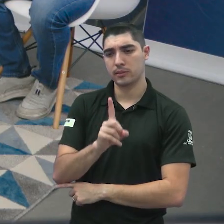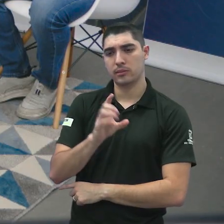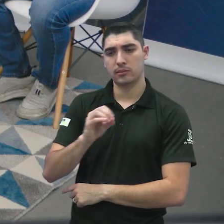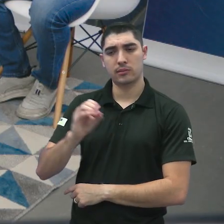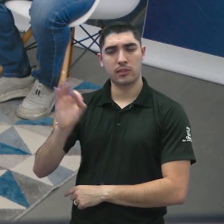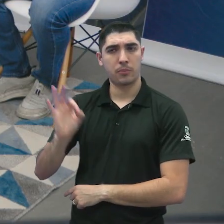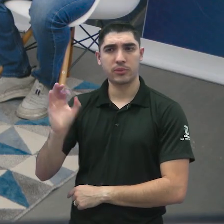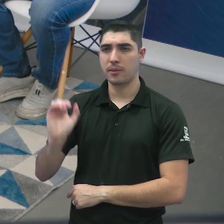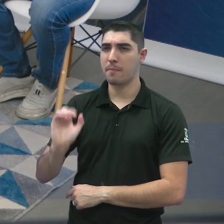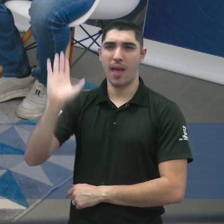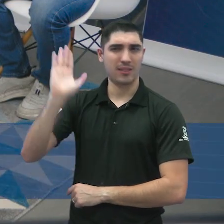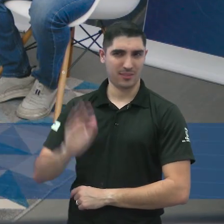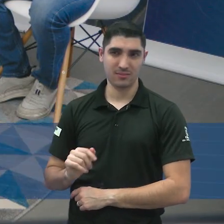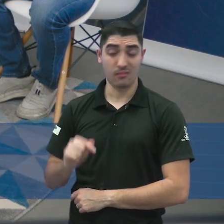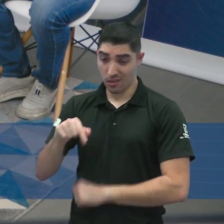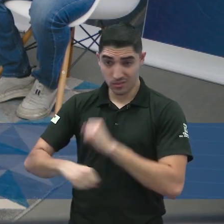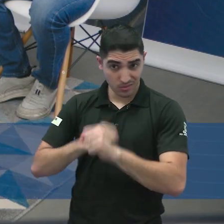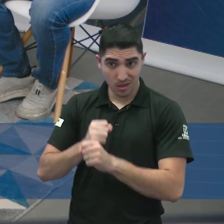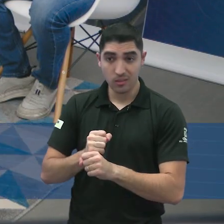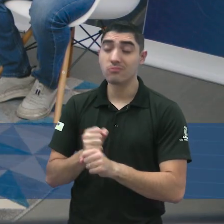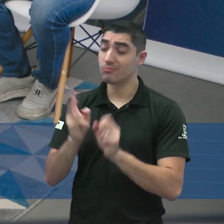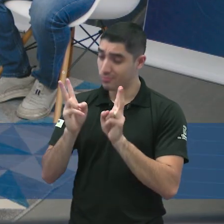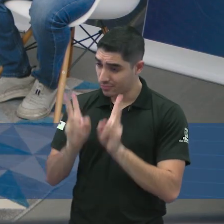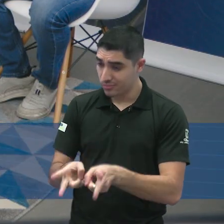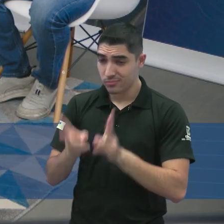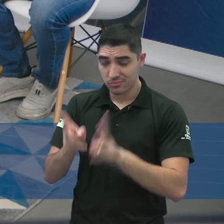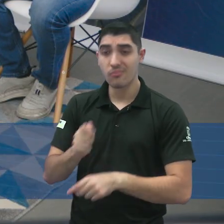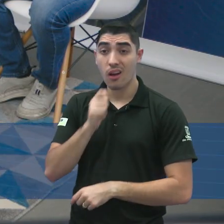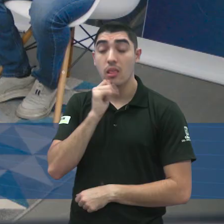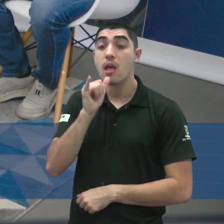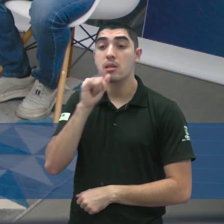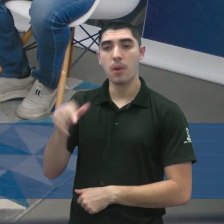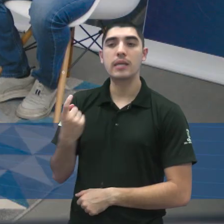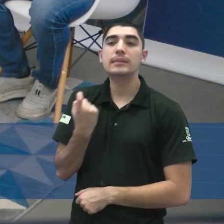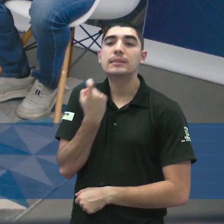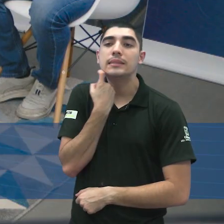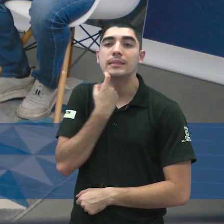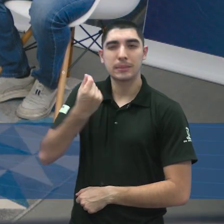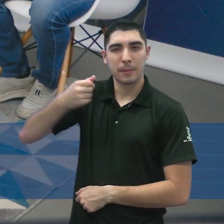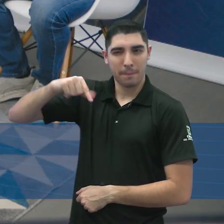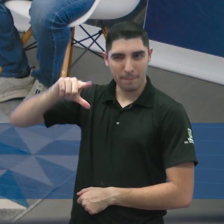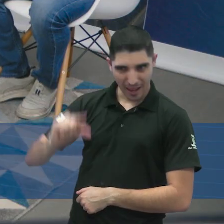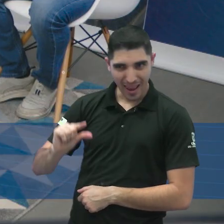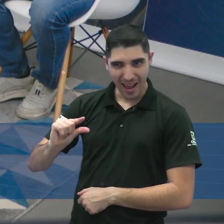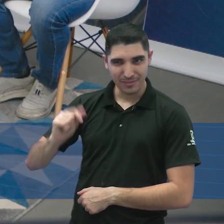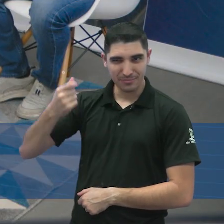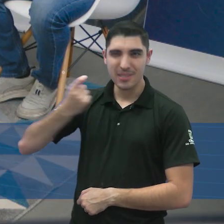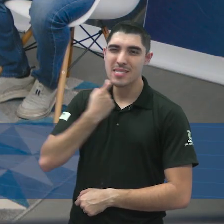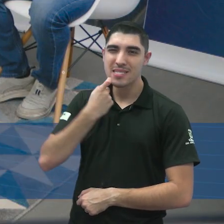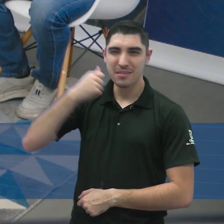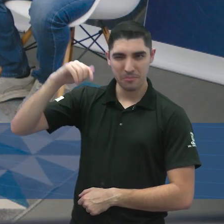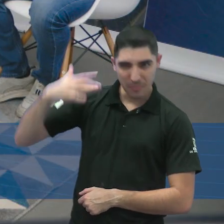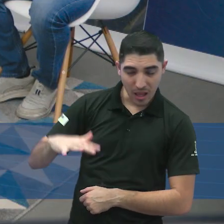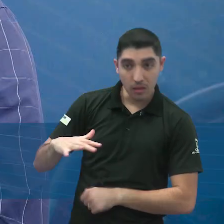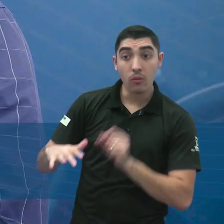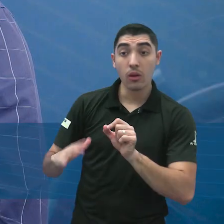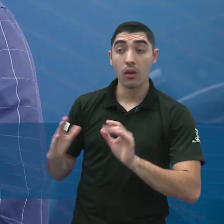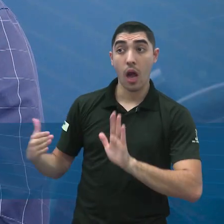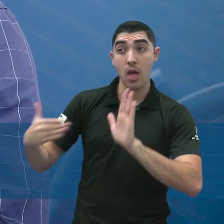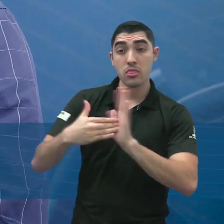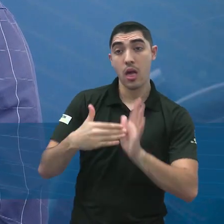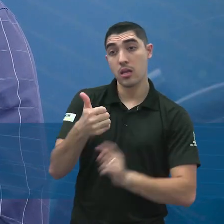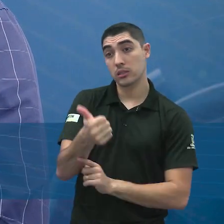dígitos, e esse ano não vai ser diferente, que nem você comentou um pouquinho anterior. Na Black Friday, esse ano de 2025, o crescimento vai ser cerca